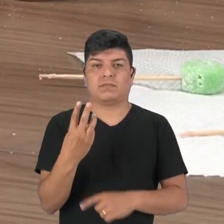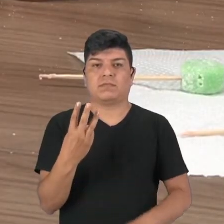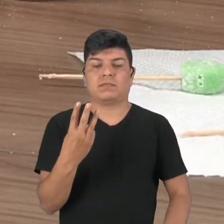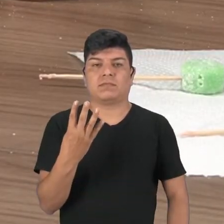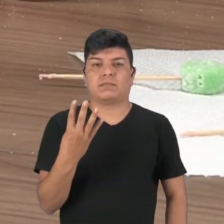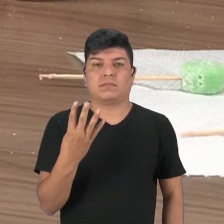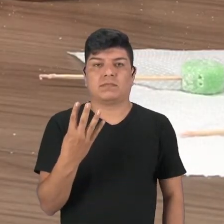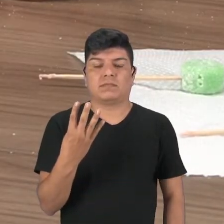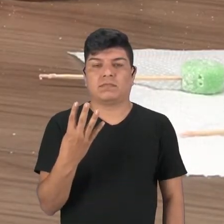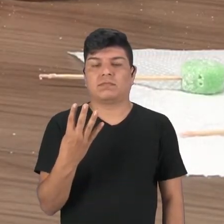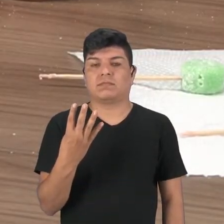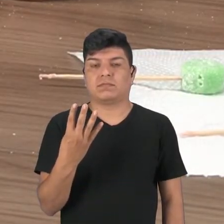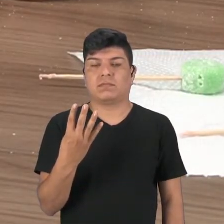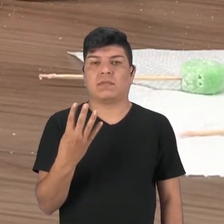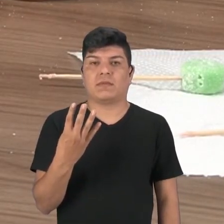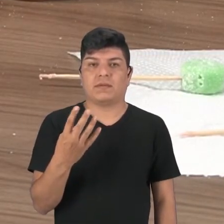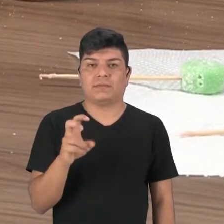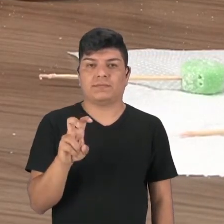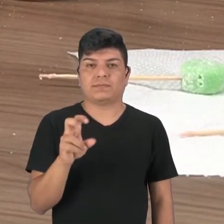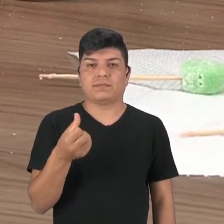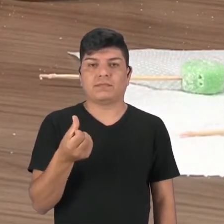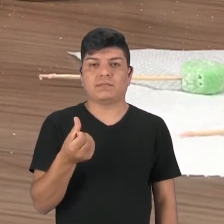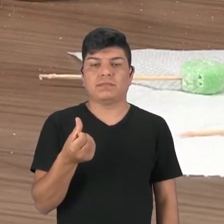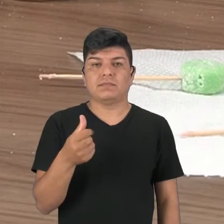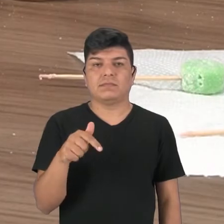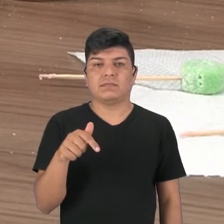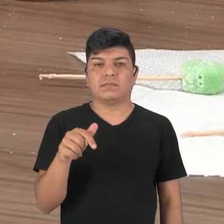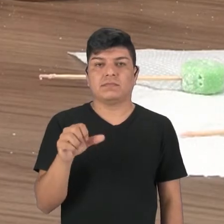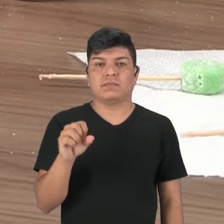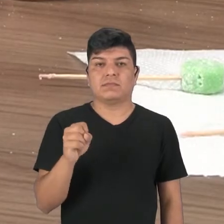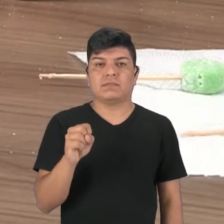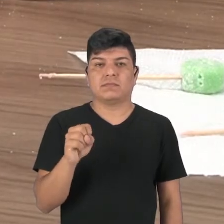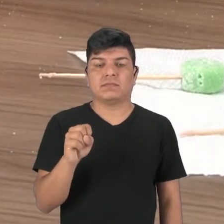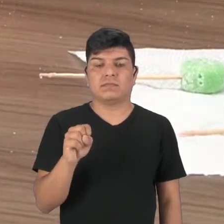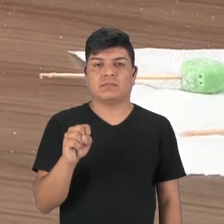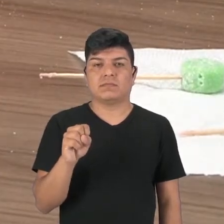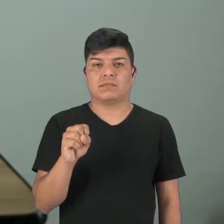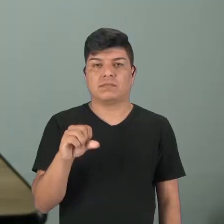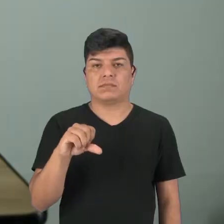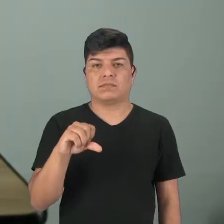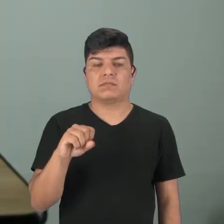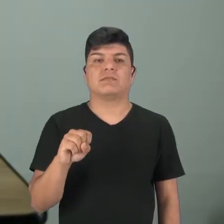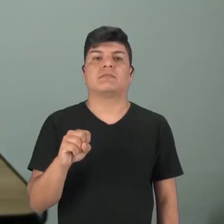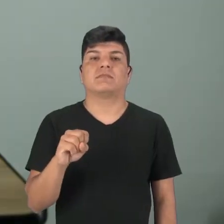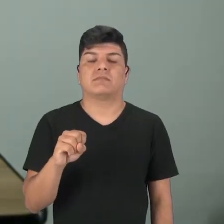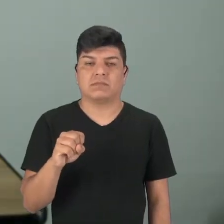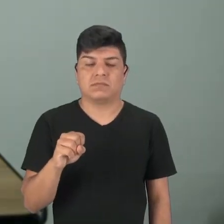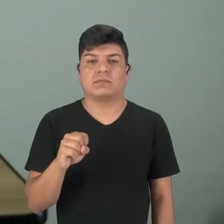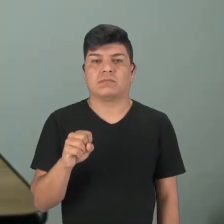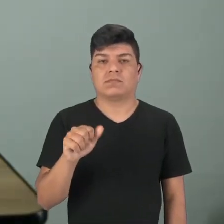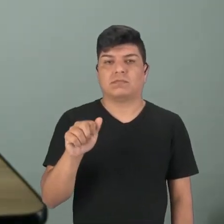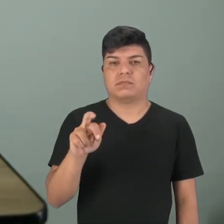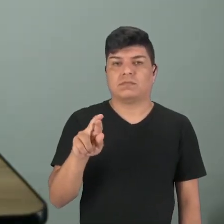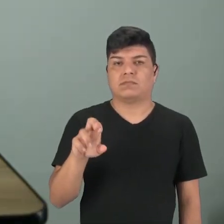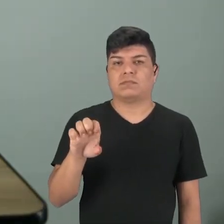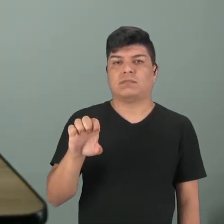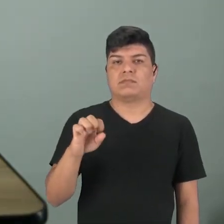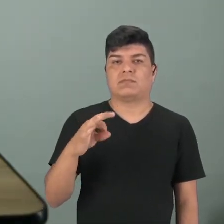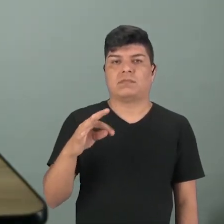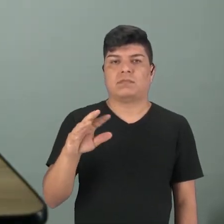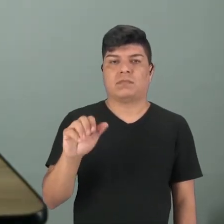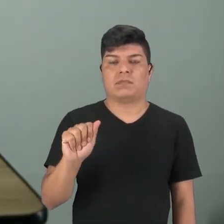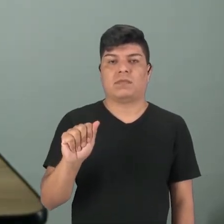2, 3, 4, 5, 6, 7, 8. Nós vamos ter 8 arestas.